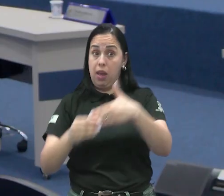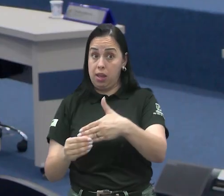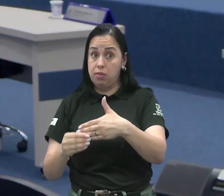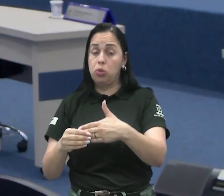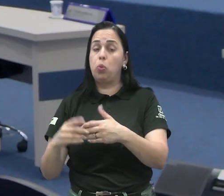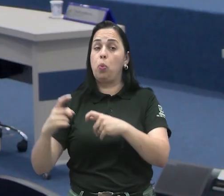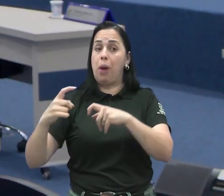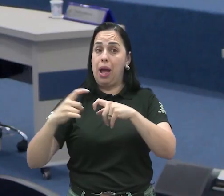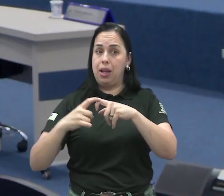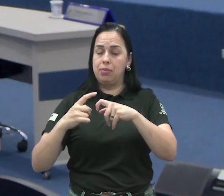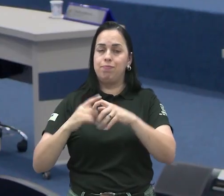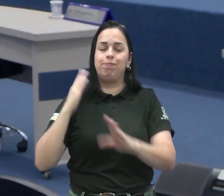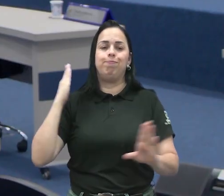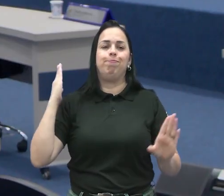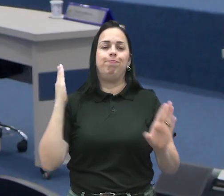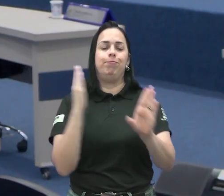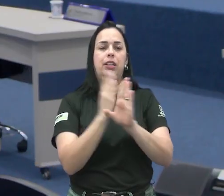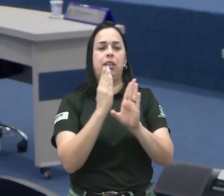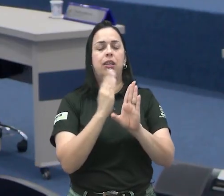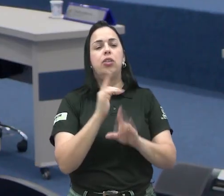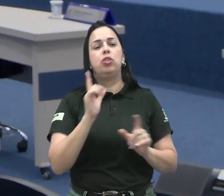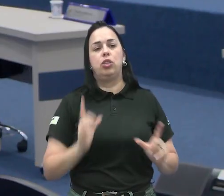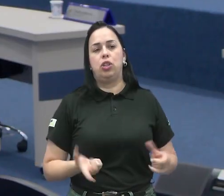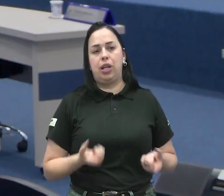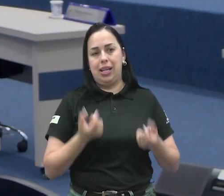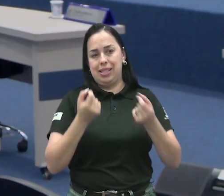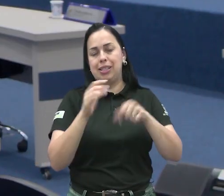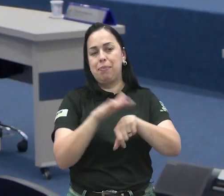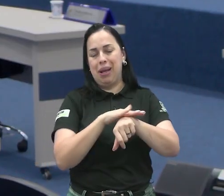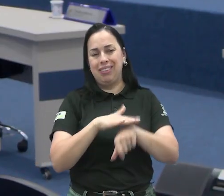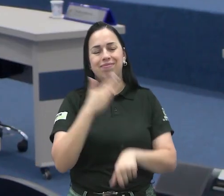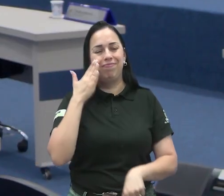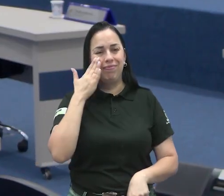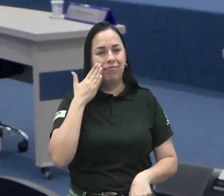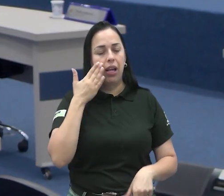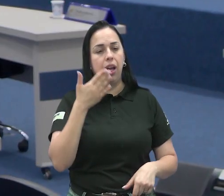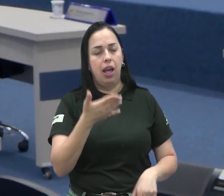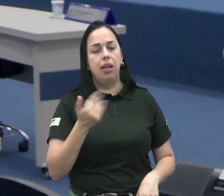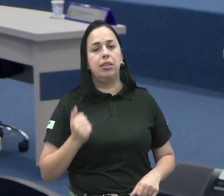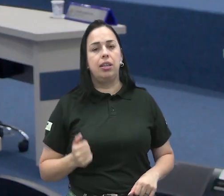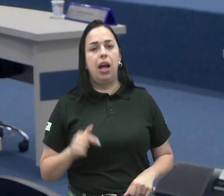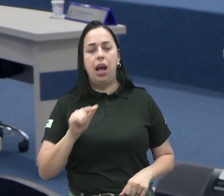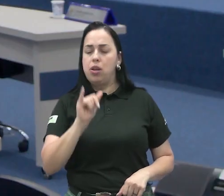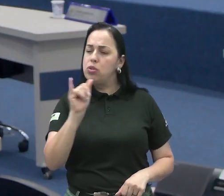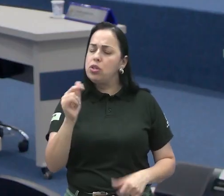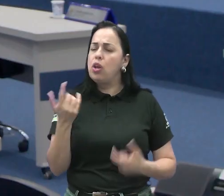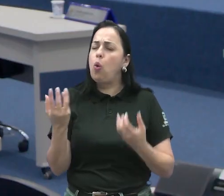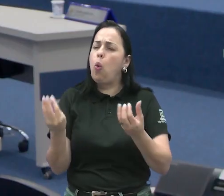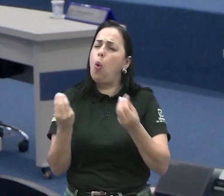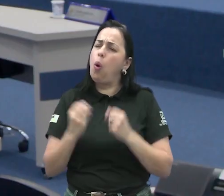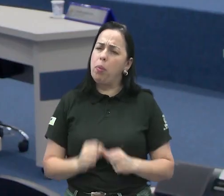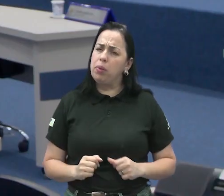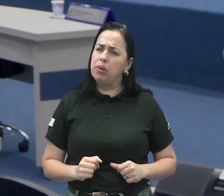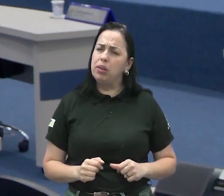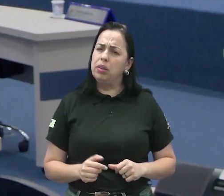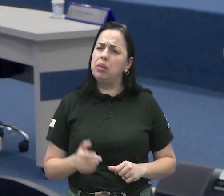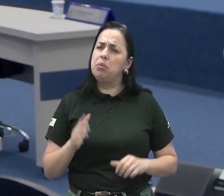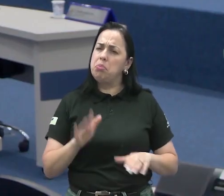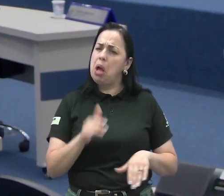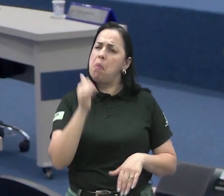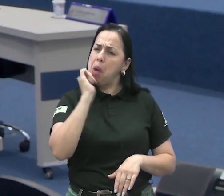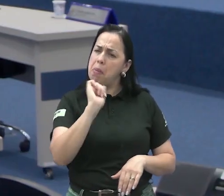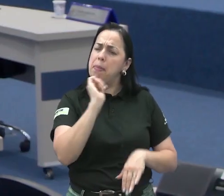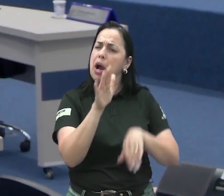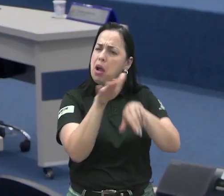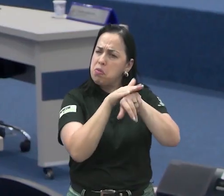mãe então ao dermatologista e foi constatado que minha mãe estava com câncer de pele. Quando eu falei para a médica, mas como que pode isso? A minha mãe,